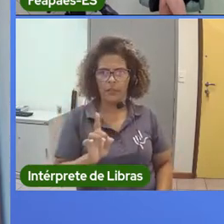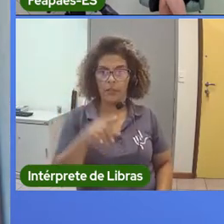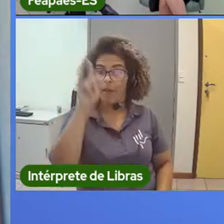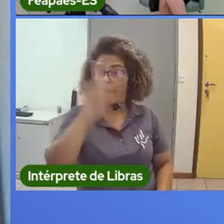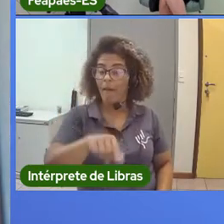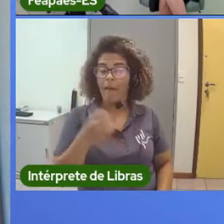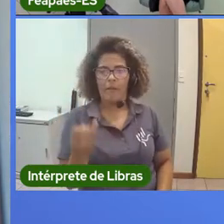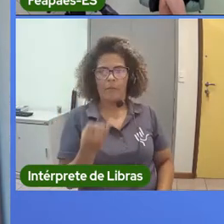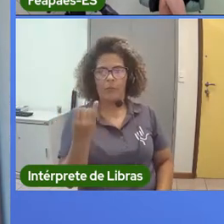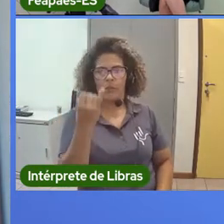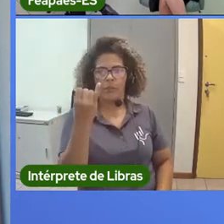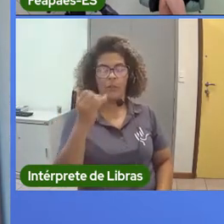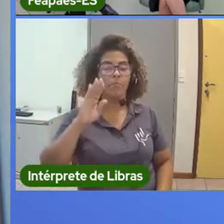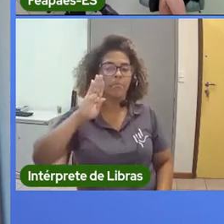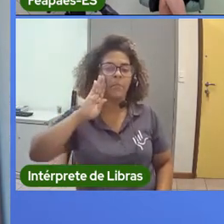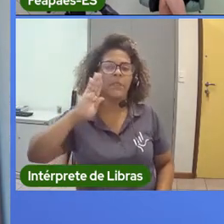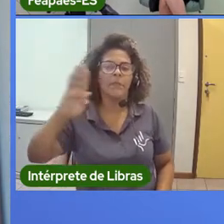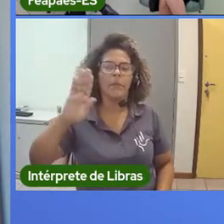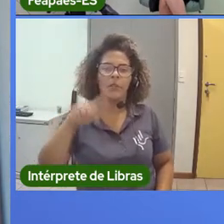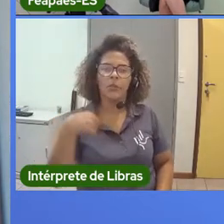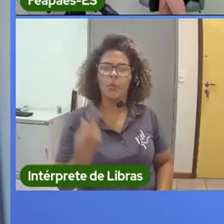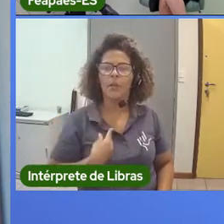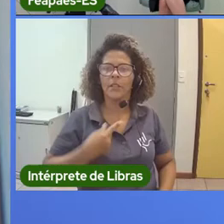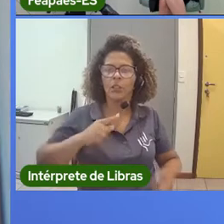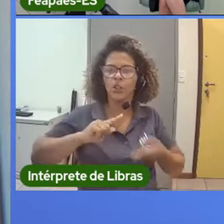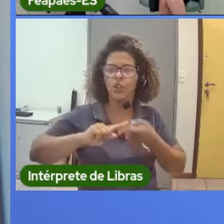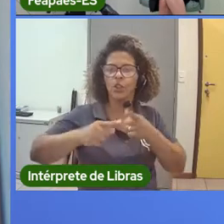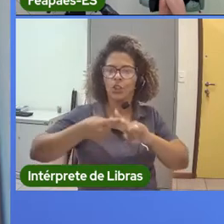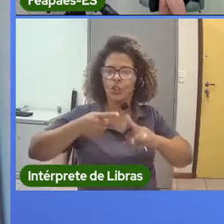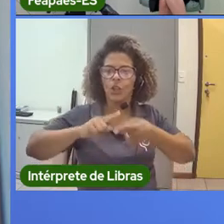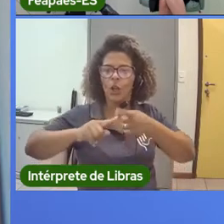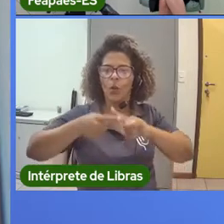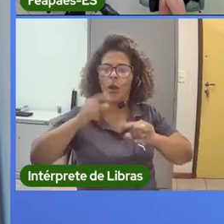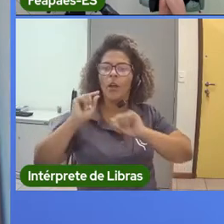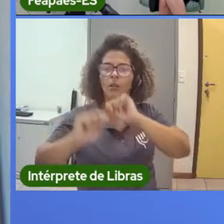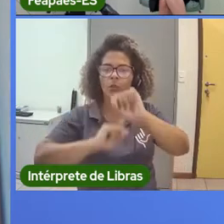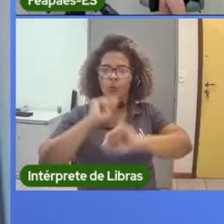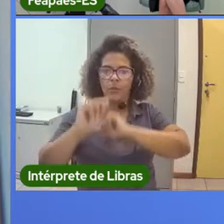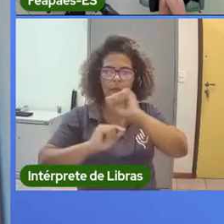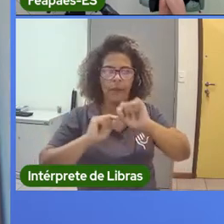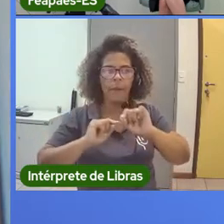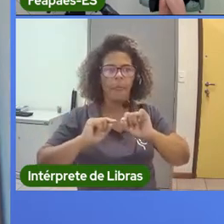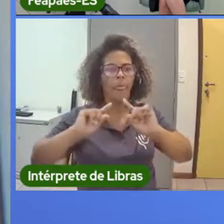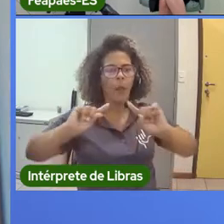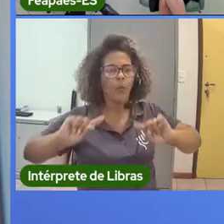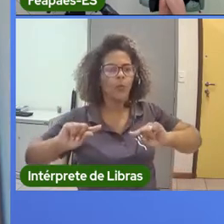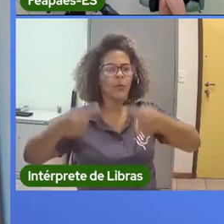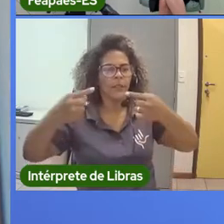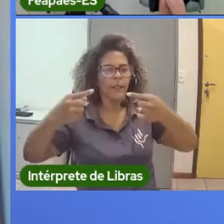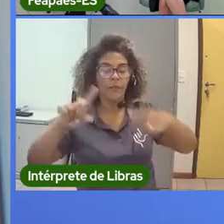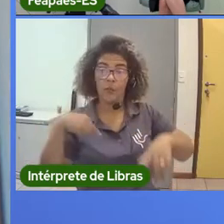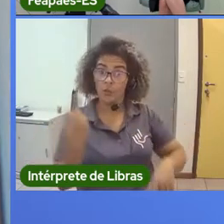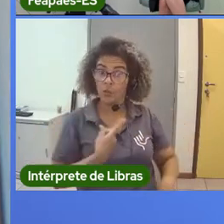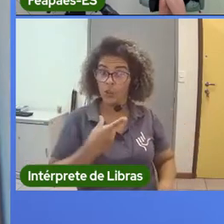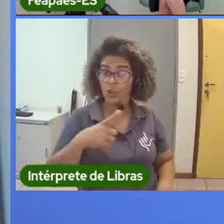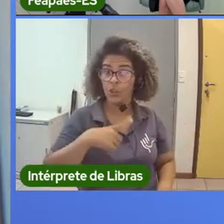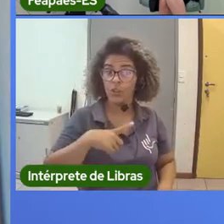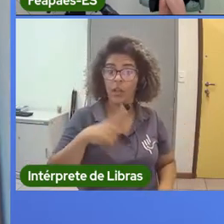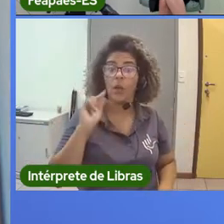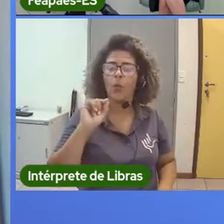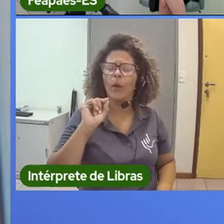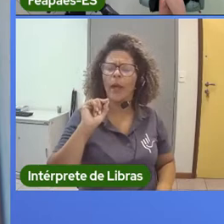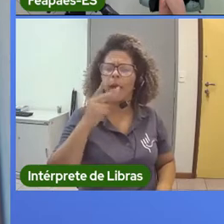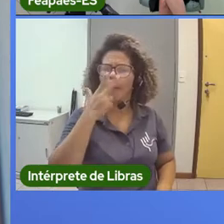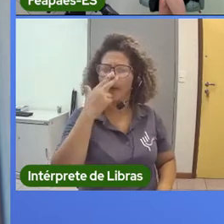importante, sobretudo para a gente dialogar com um desafio que a gente tem, que é superar